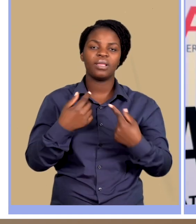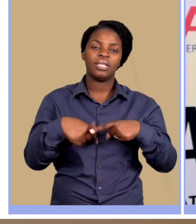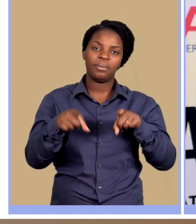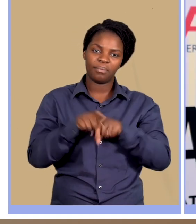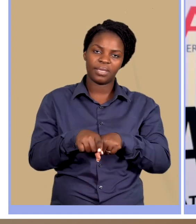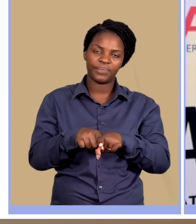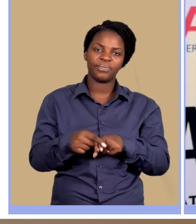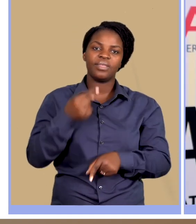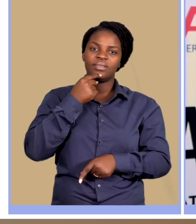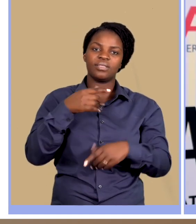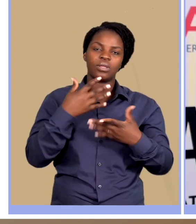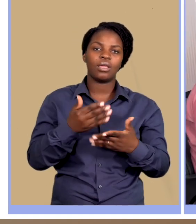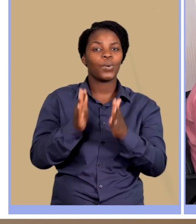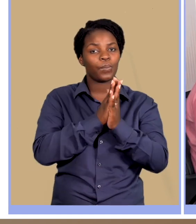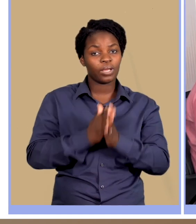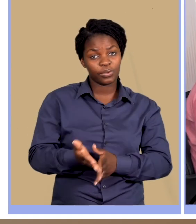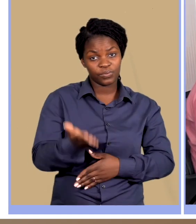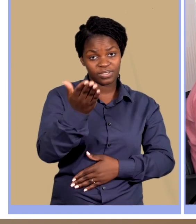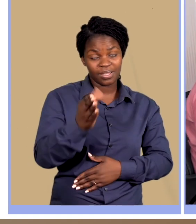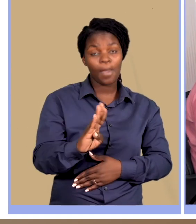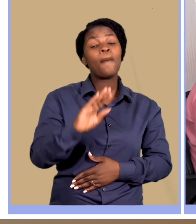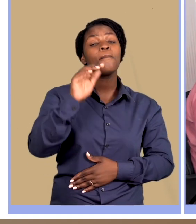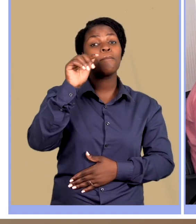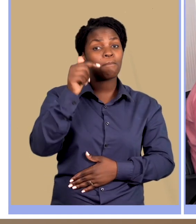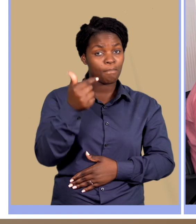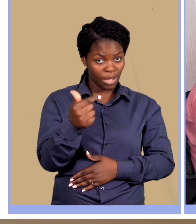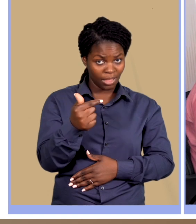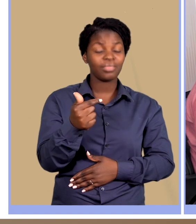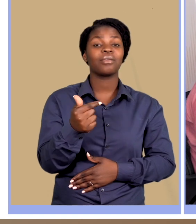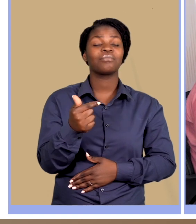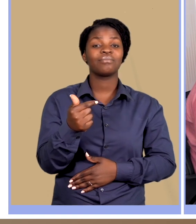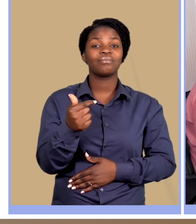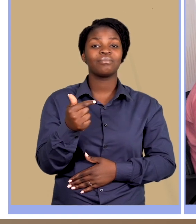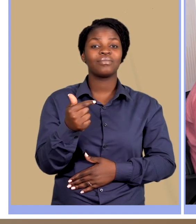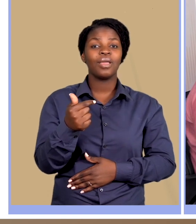obrigado. Que venho contigo já desde 1992 para cá.